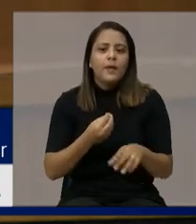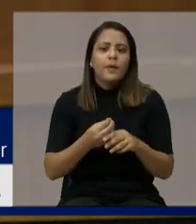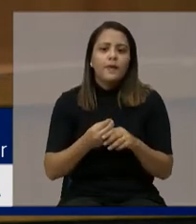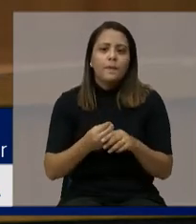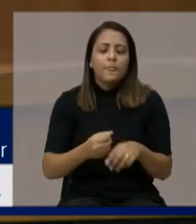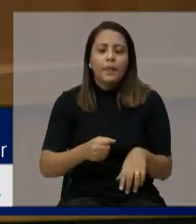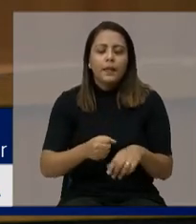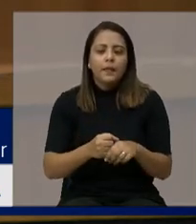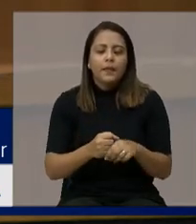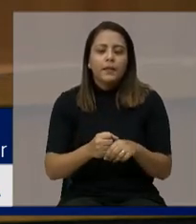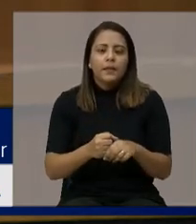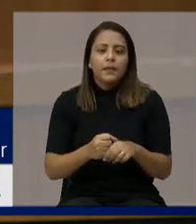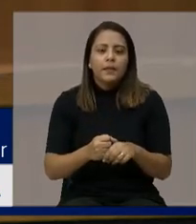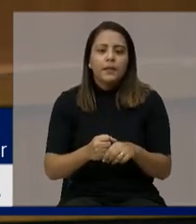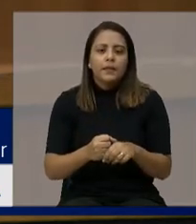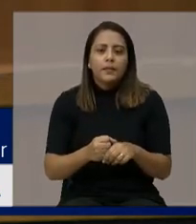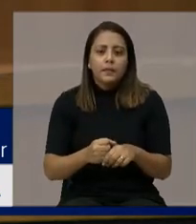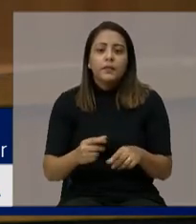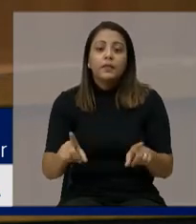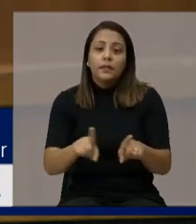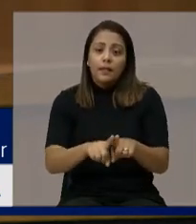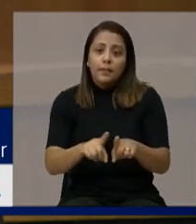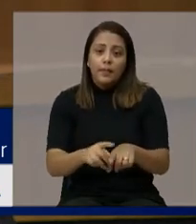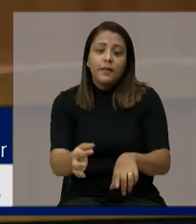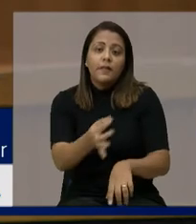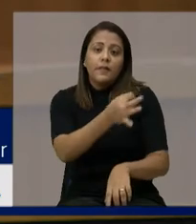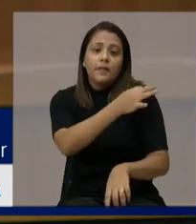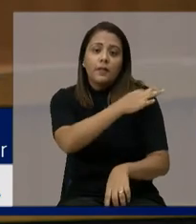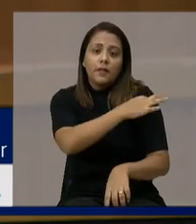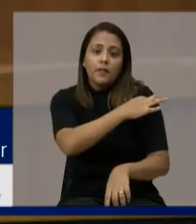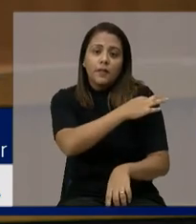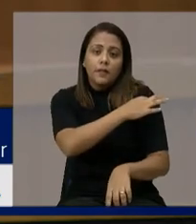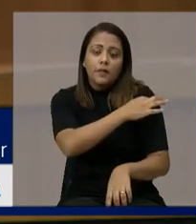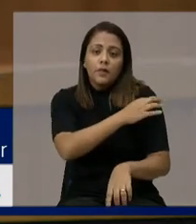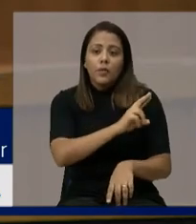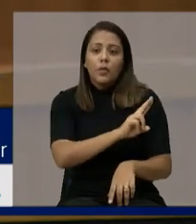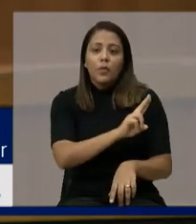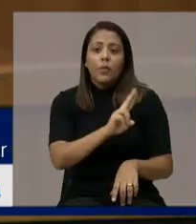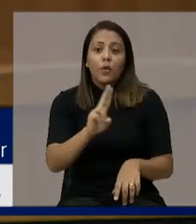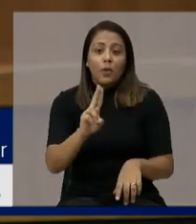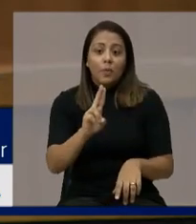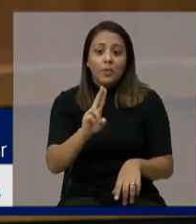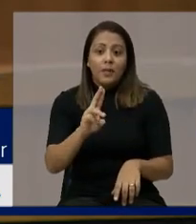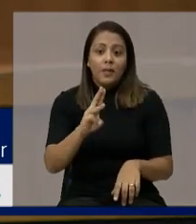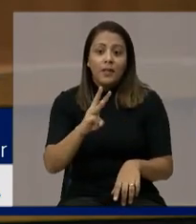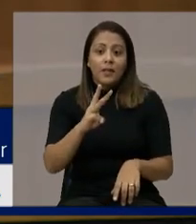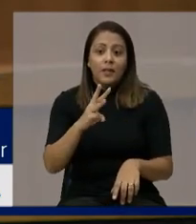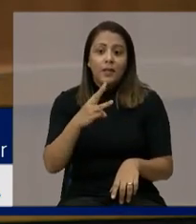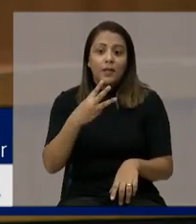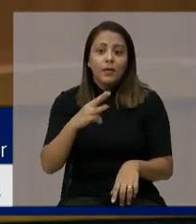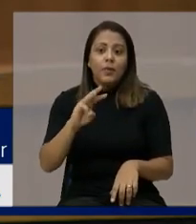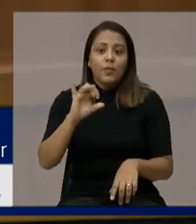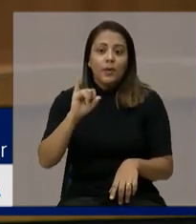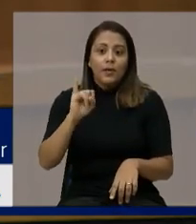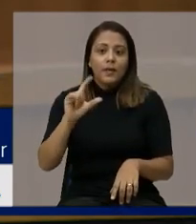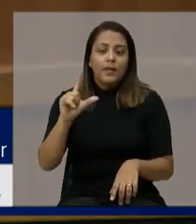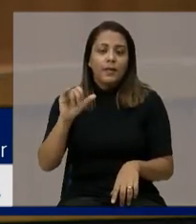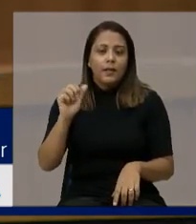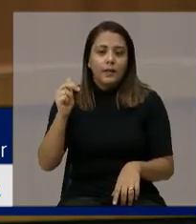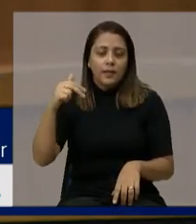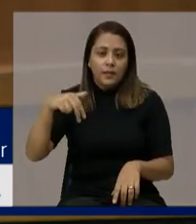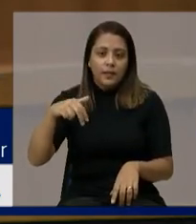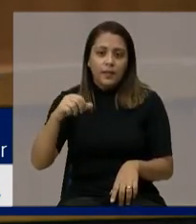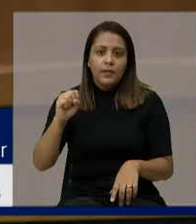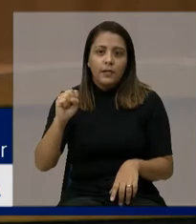sexo masculino, né? Que foi vacinado com o nome de William Shakespeare, 82 anos,